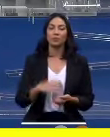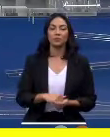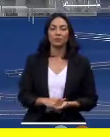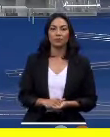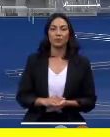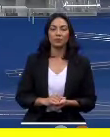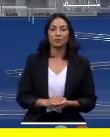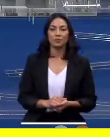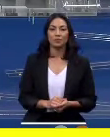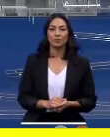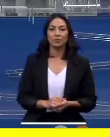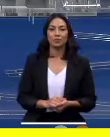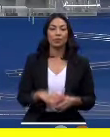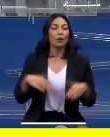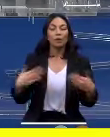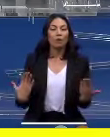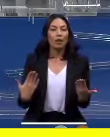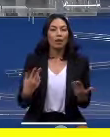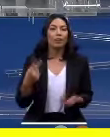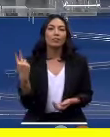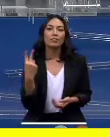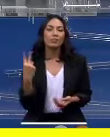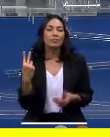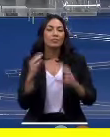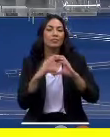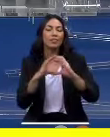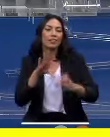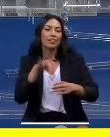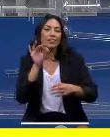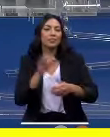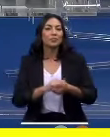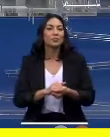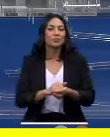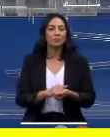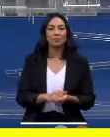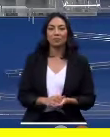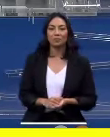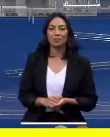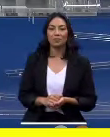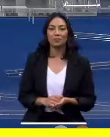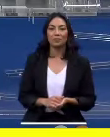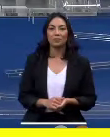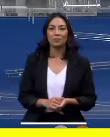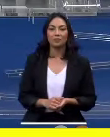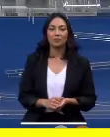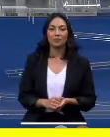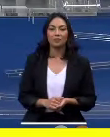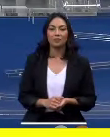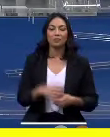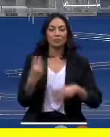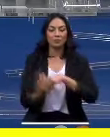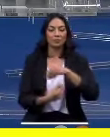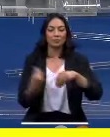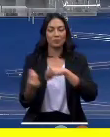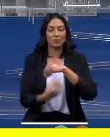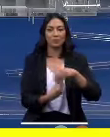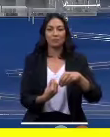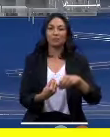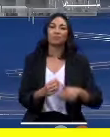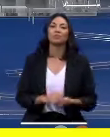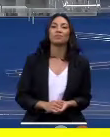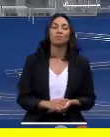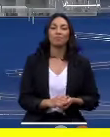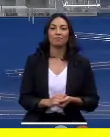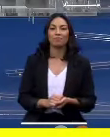1513. Qual será o nosso segundo número sorteado da noite? Globo girando, vem chegando